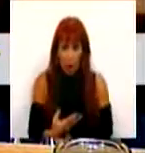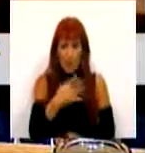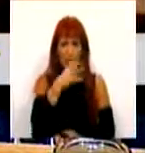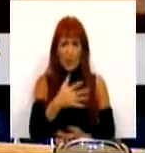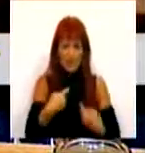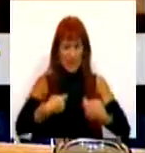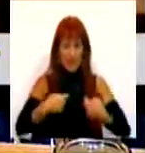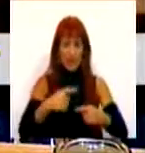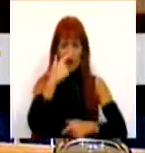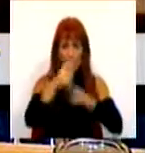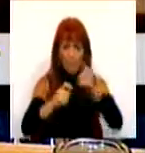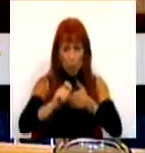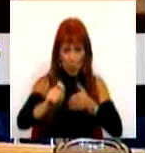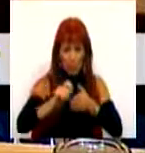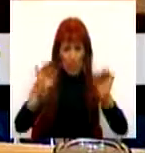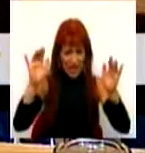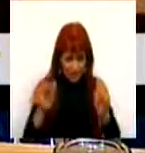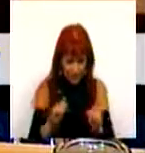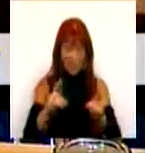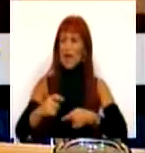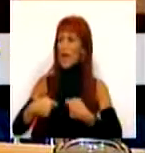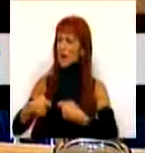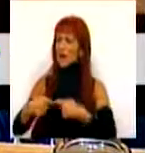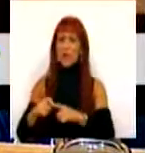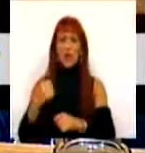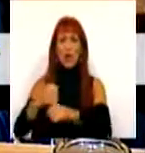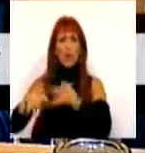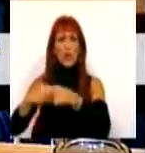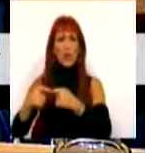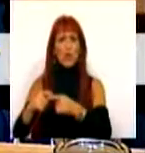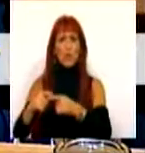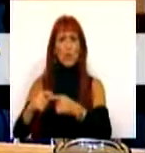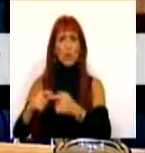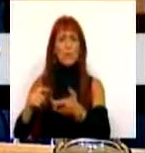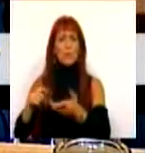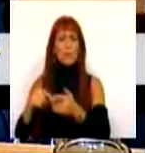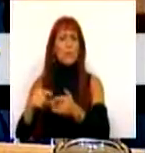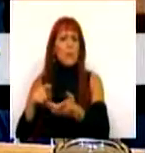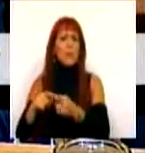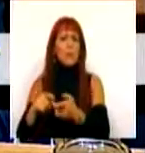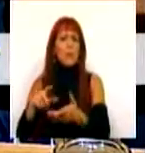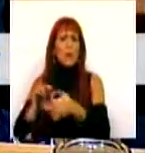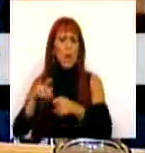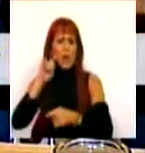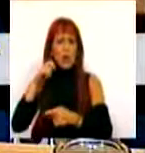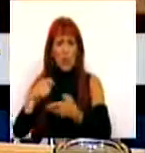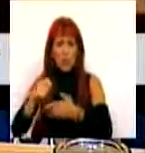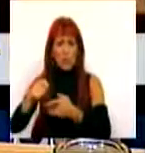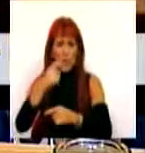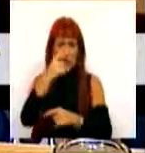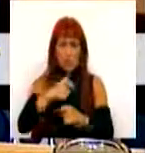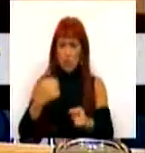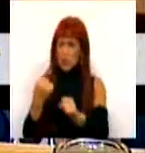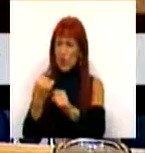a despesa com pessoal diminui e a despesa para funcionamento em sentido estrito, que assegura despesa com pessoal,